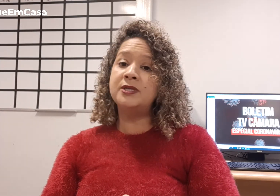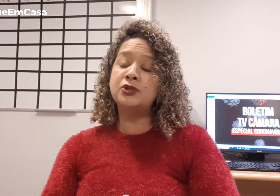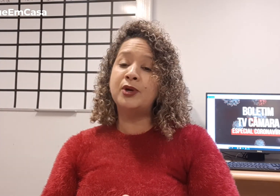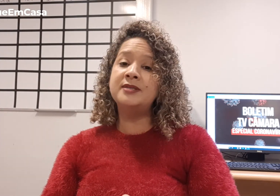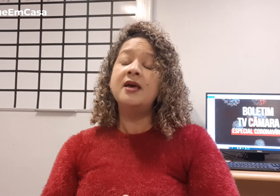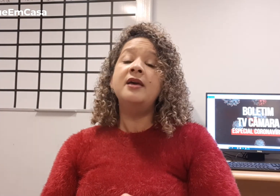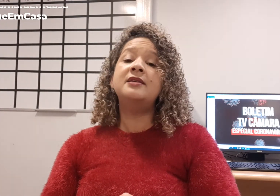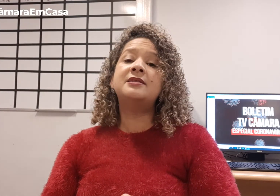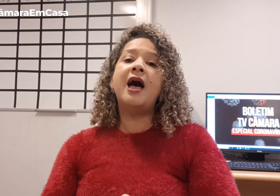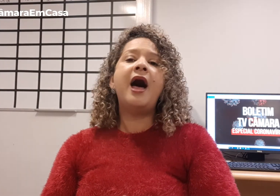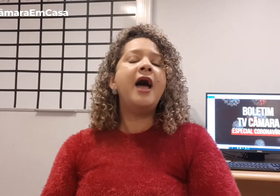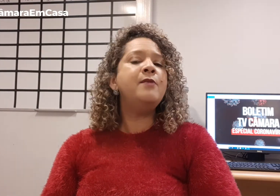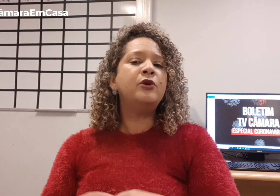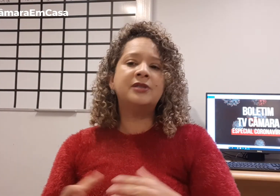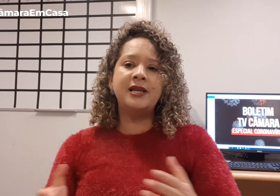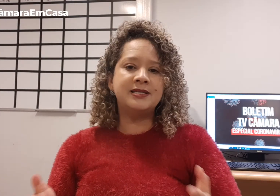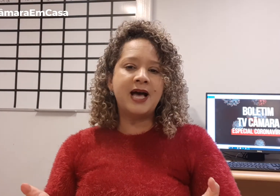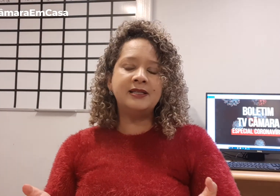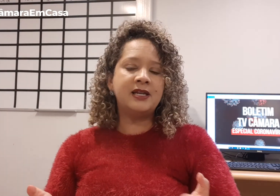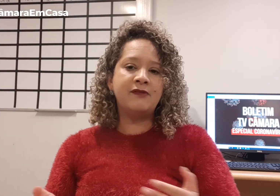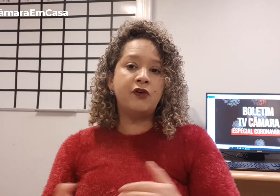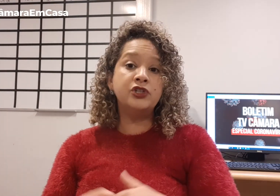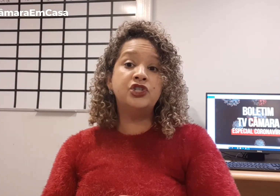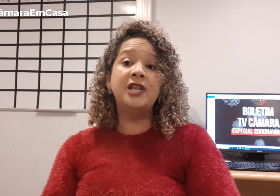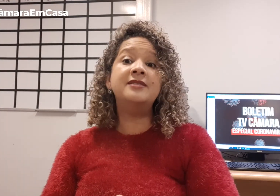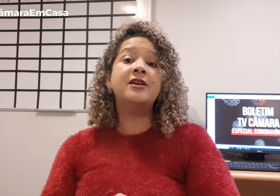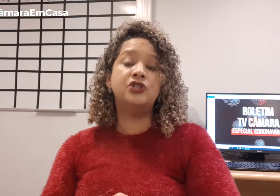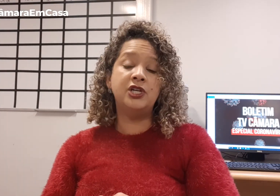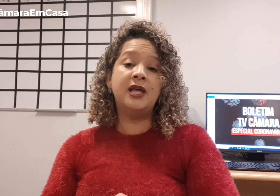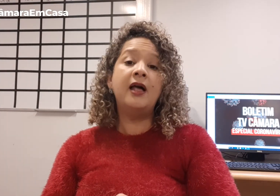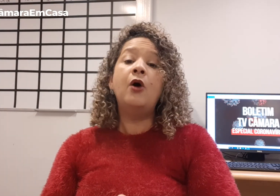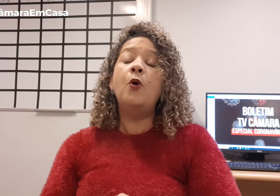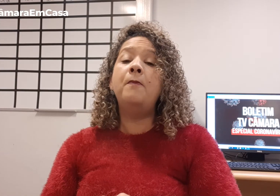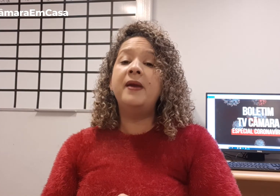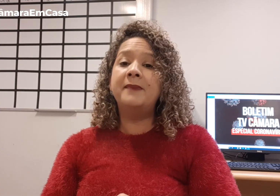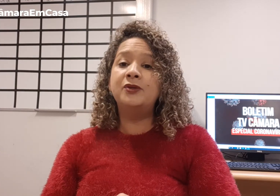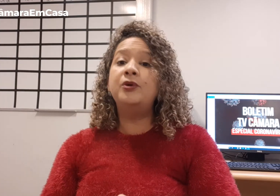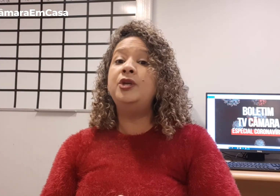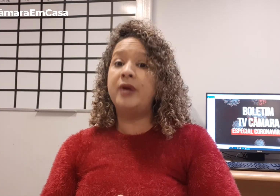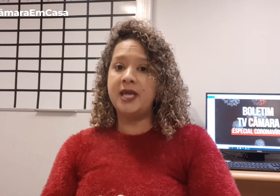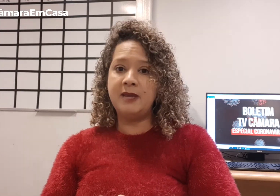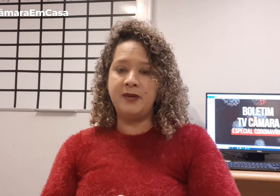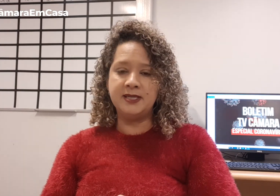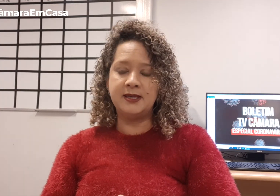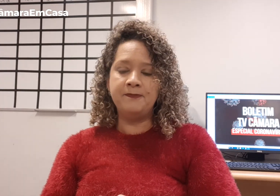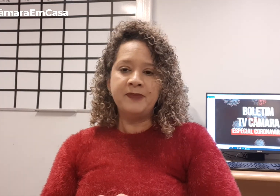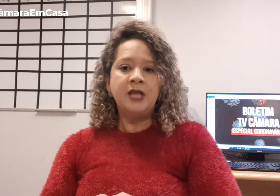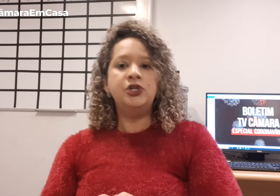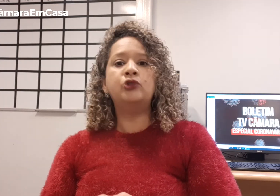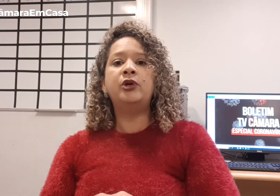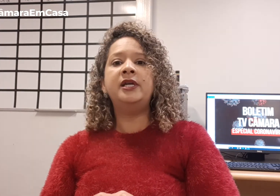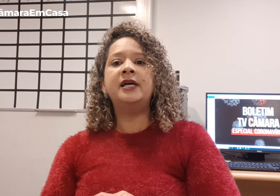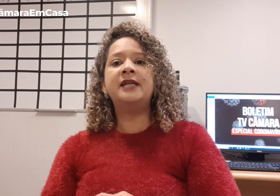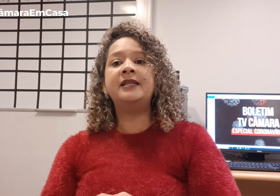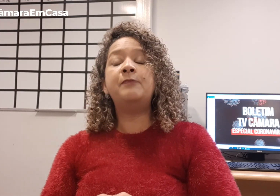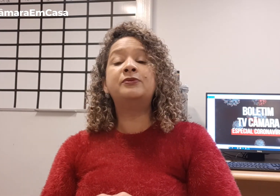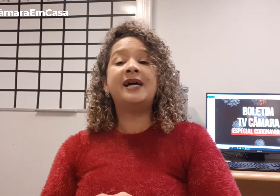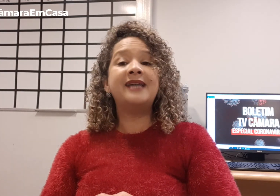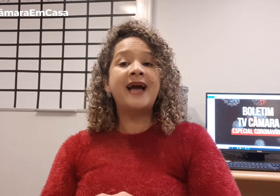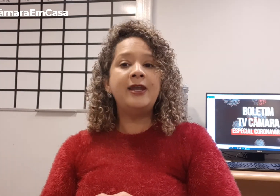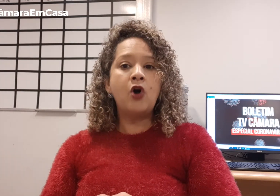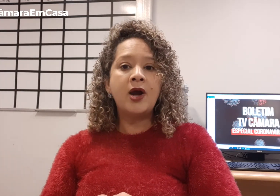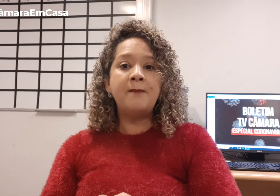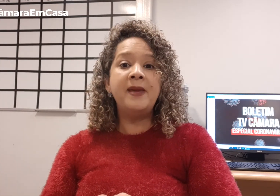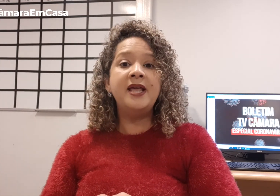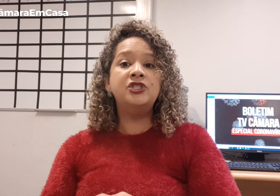suas composições está a imortalizada na voz de Elis Regina, O Bêbado e o Equilibrista. De autoria da